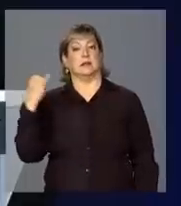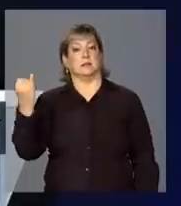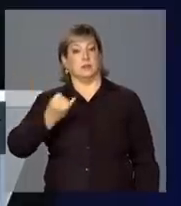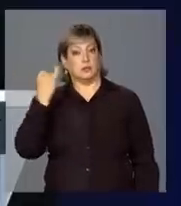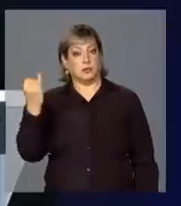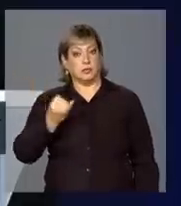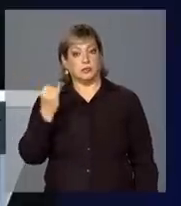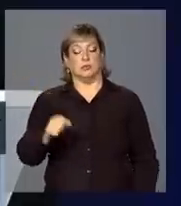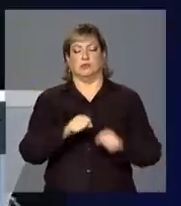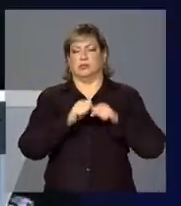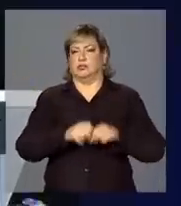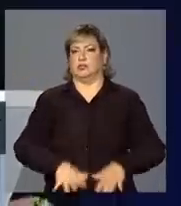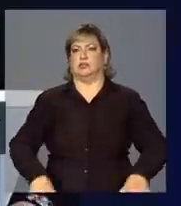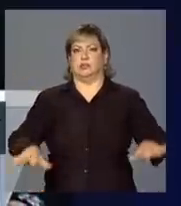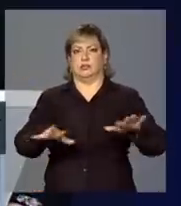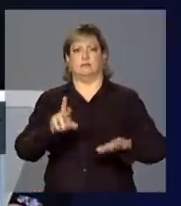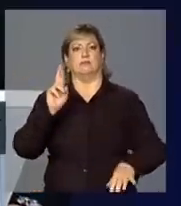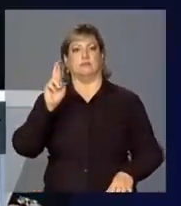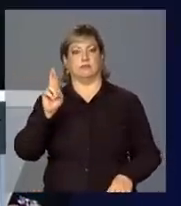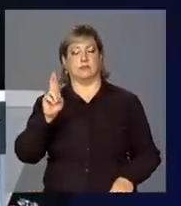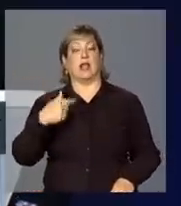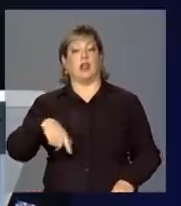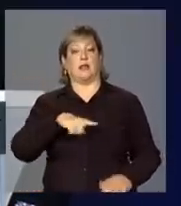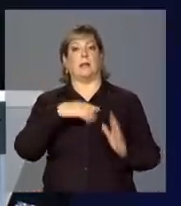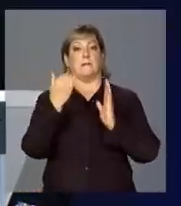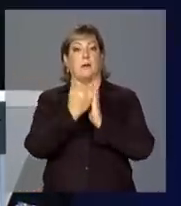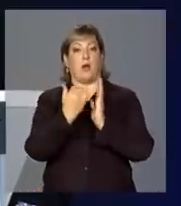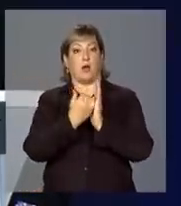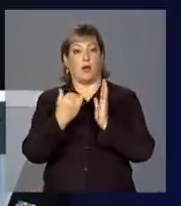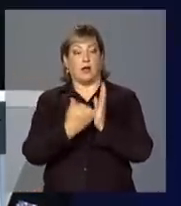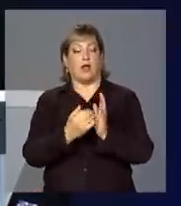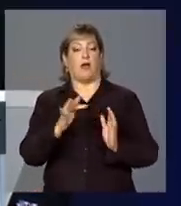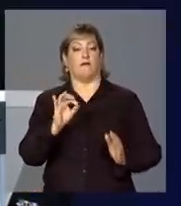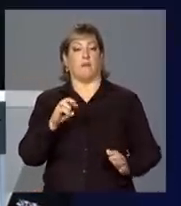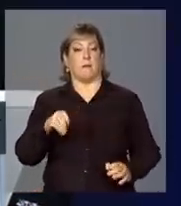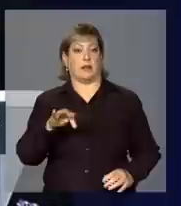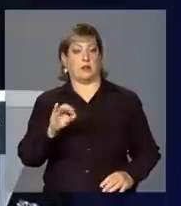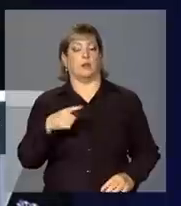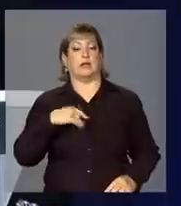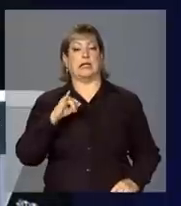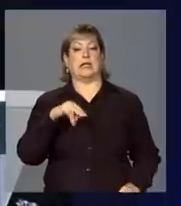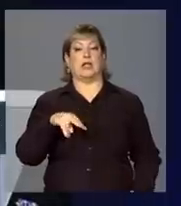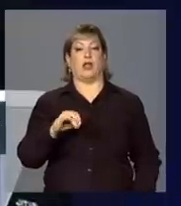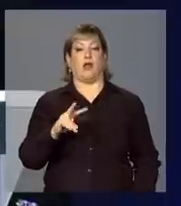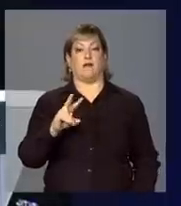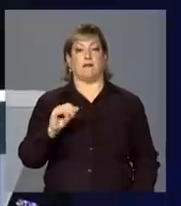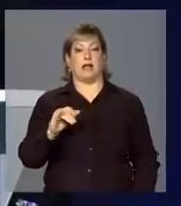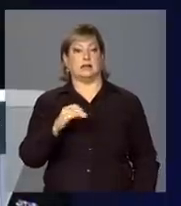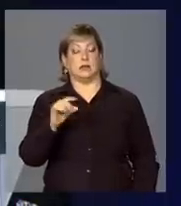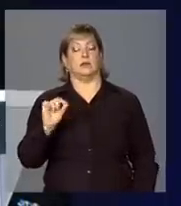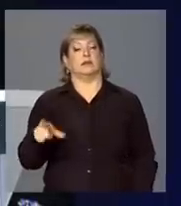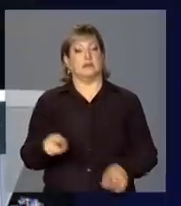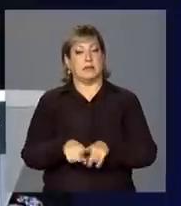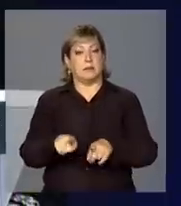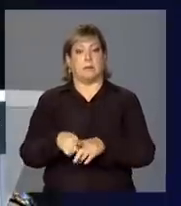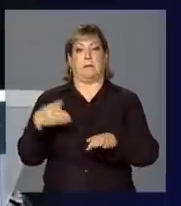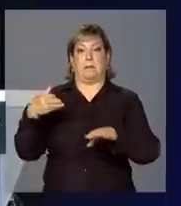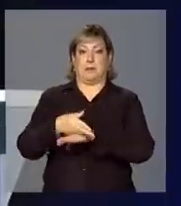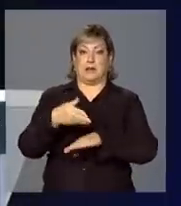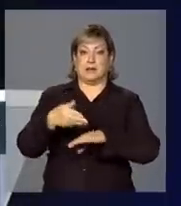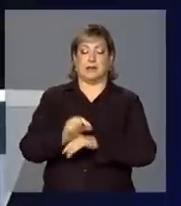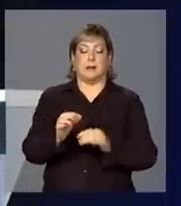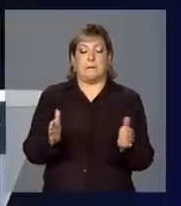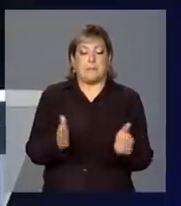difusor. Temos programas de fomento à inovação e à participação